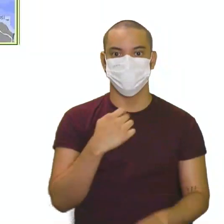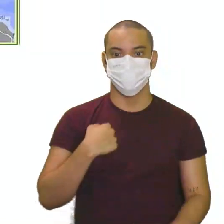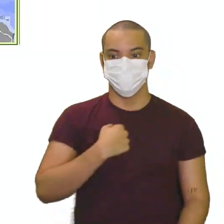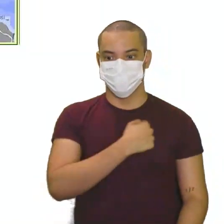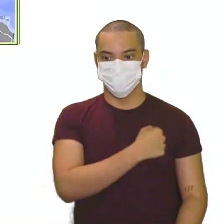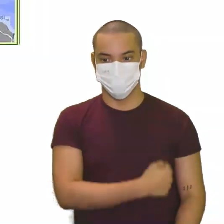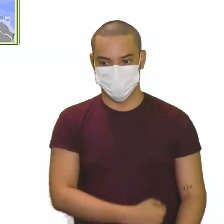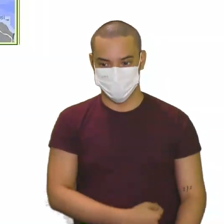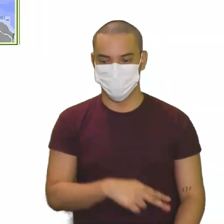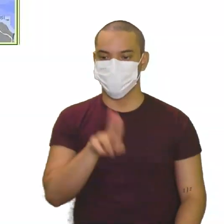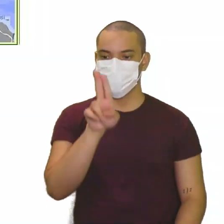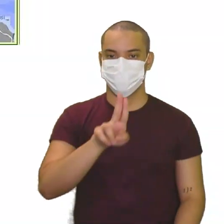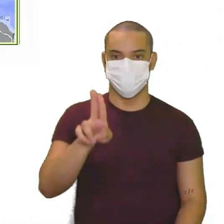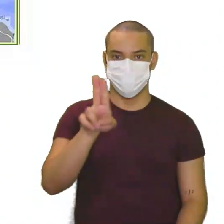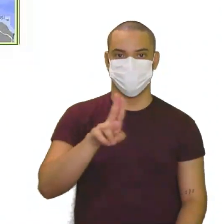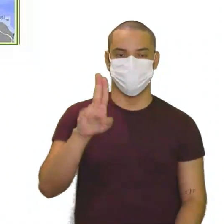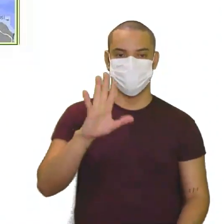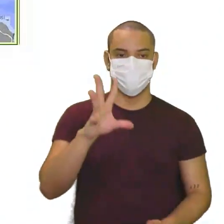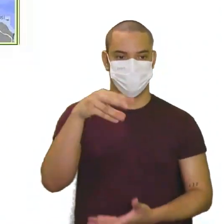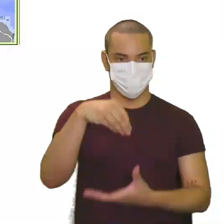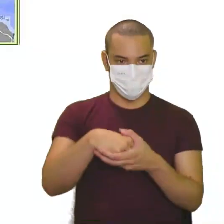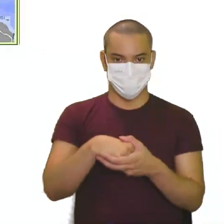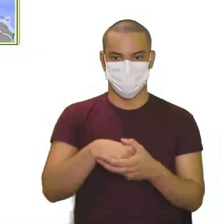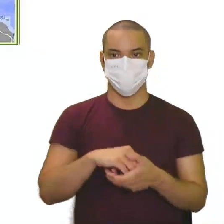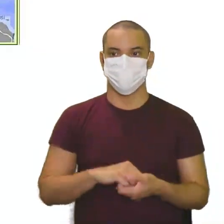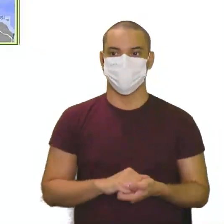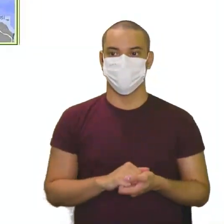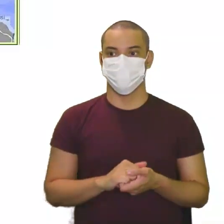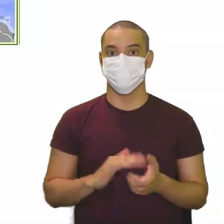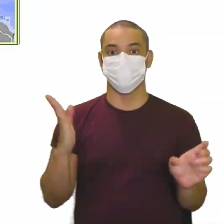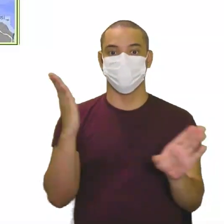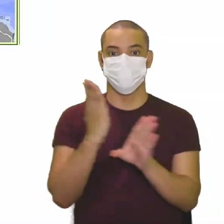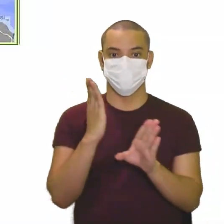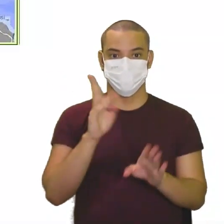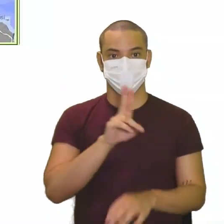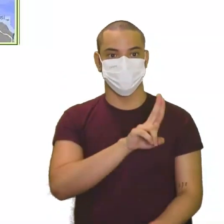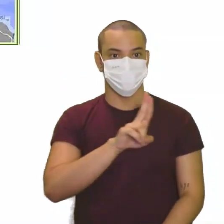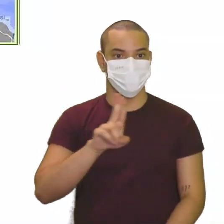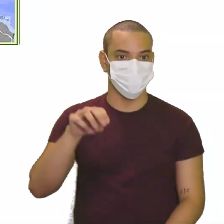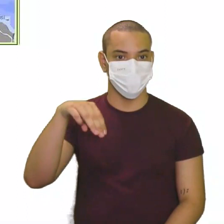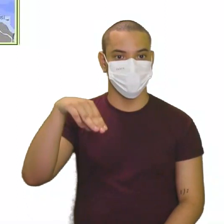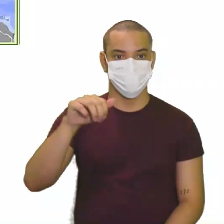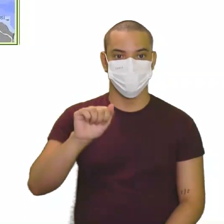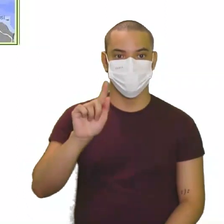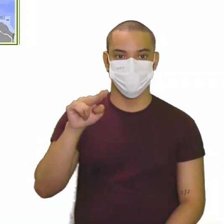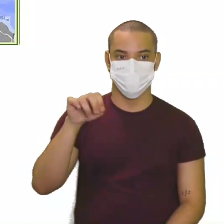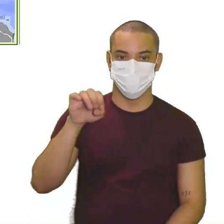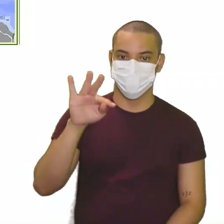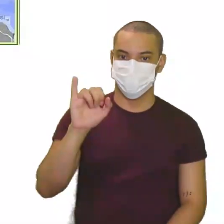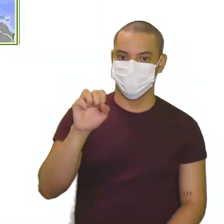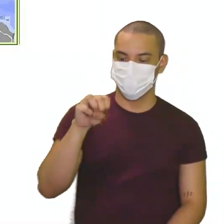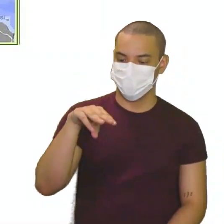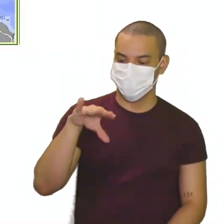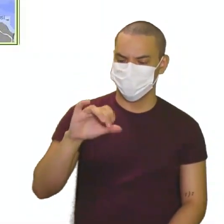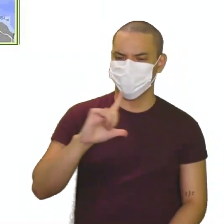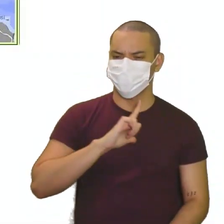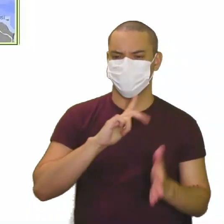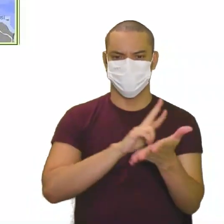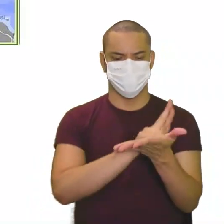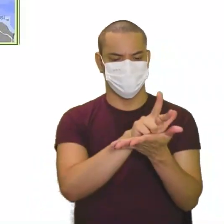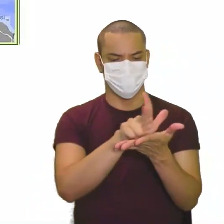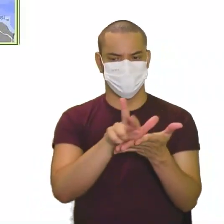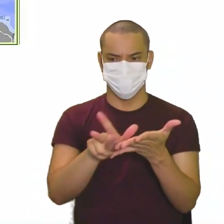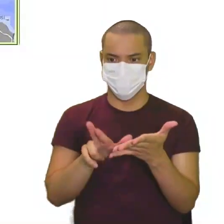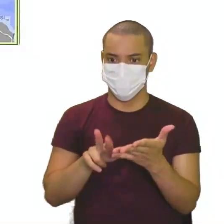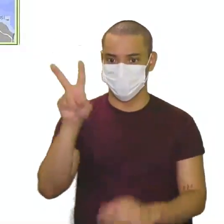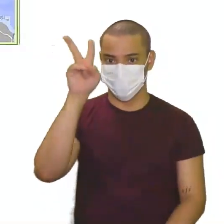chineses utilizavam nos seus rituais e a respeito do nome magnetismo nós vemos que tem uma série de